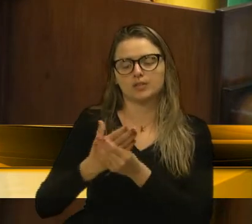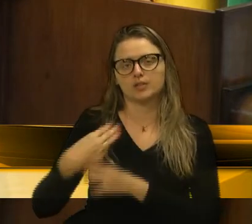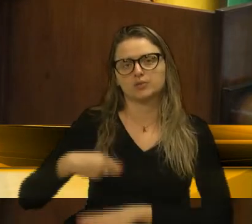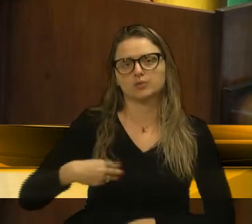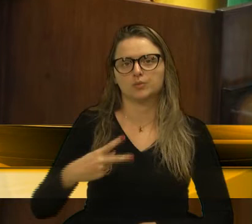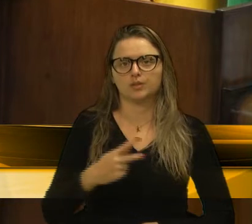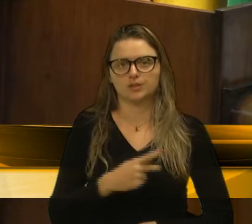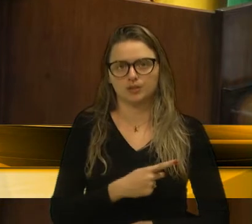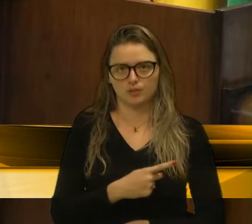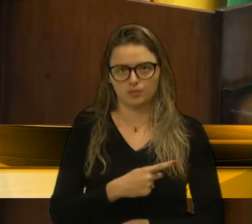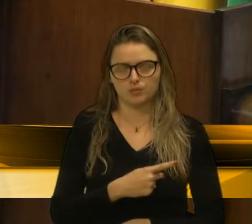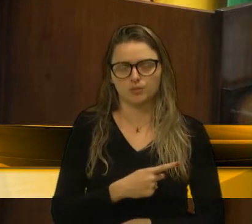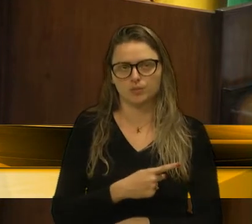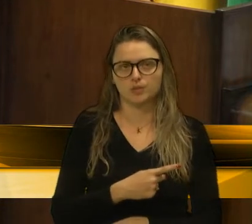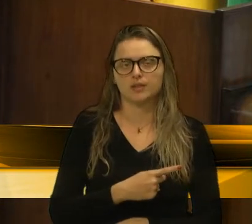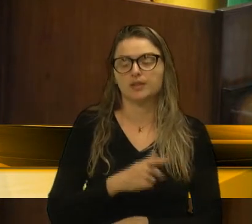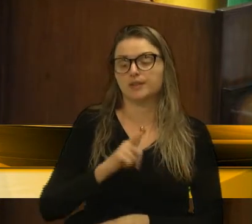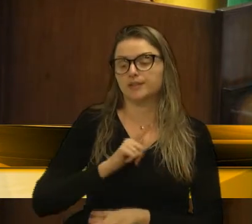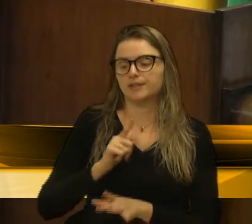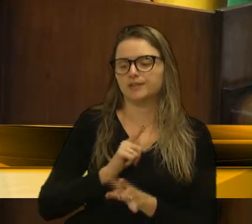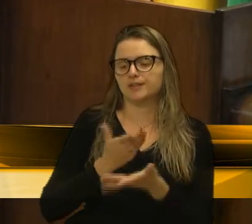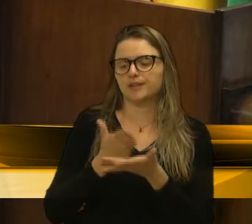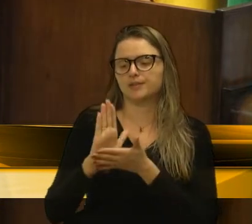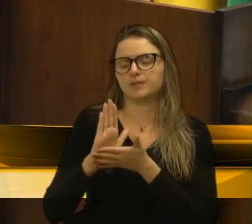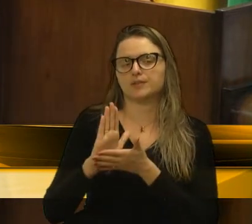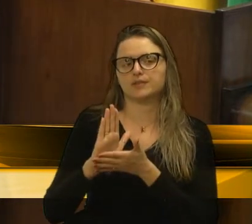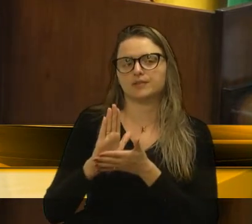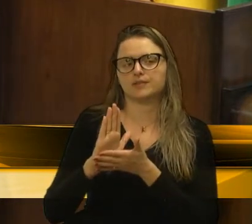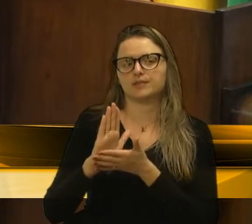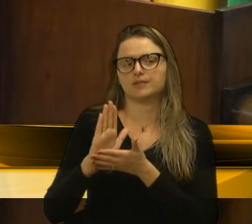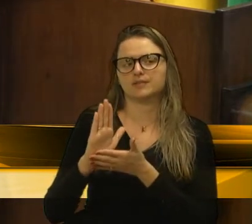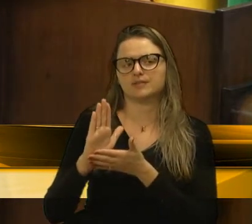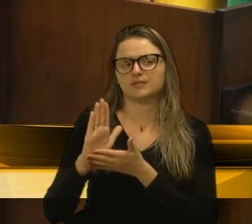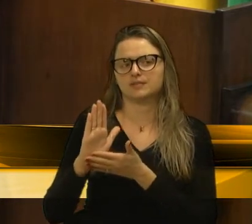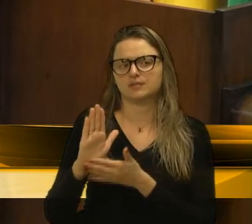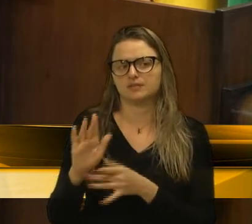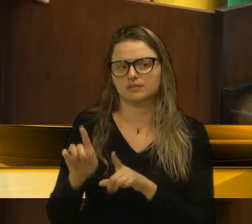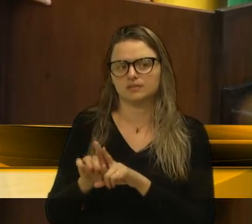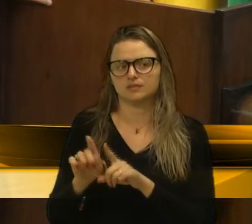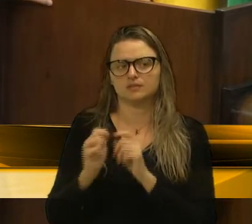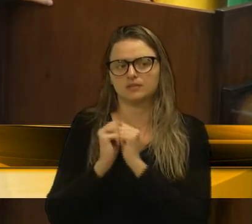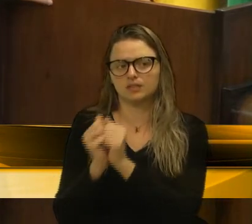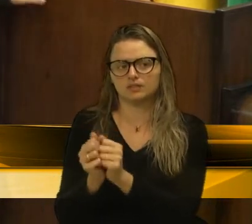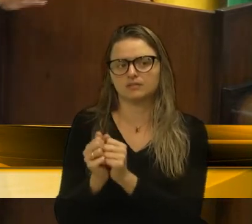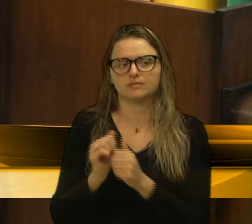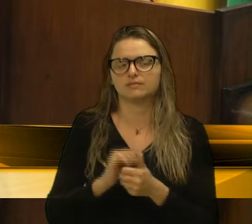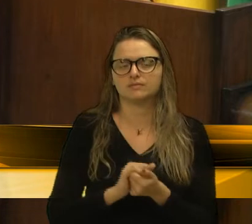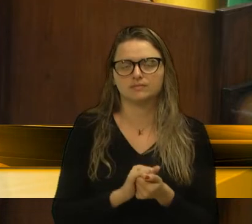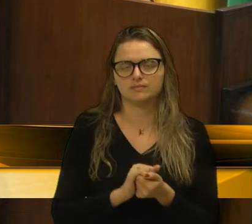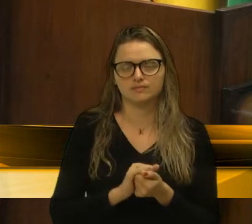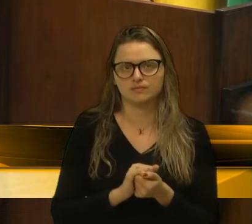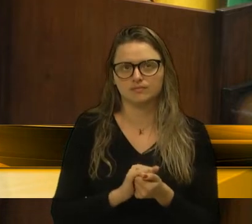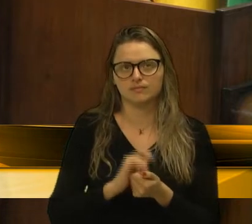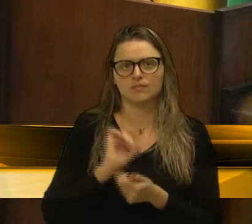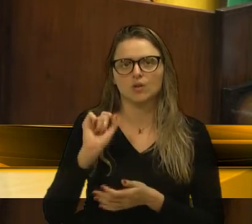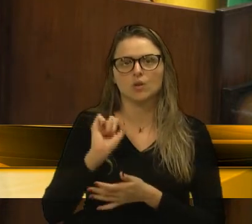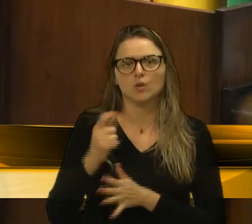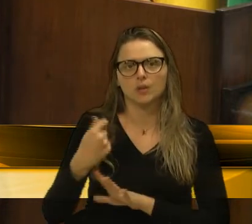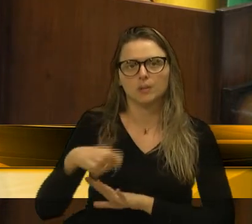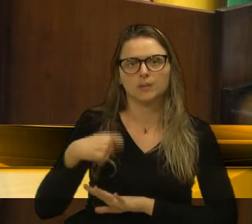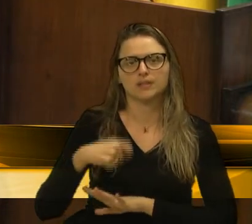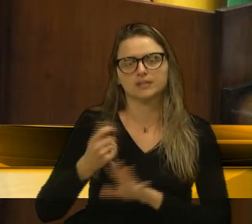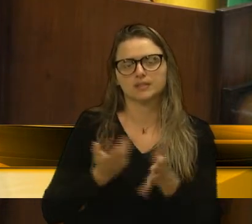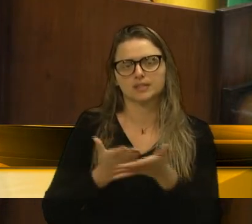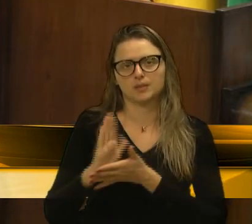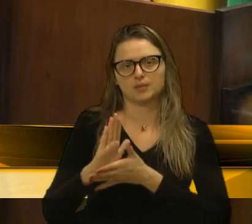Público e que deu ganho de causa à UX. Está lá em 2º grau o ganho de causa à UX. A UX não precisa da autorização da